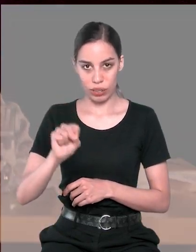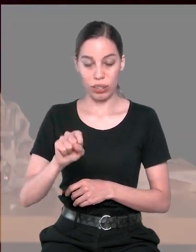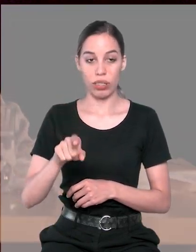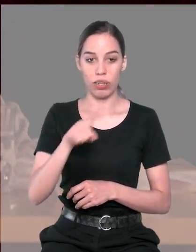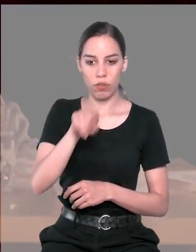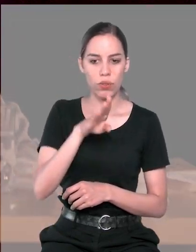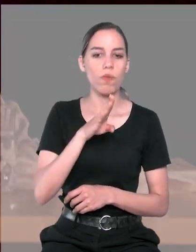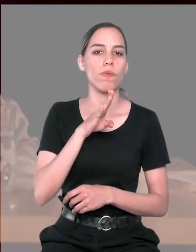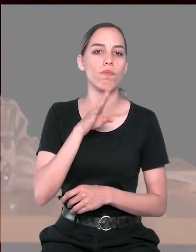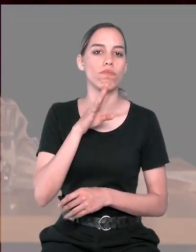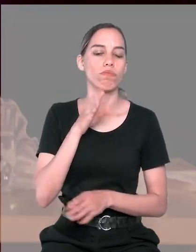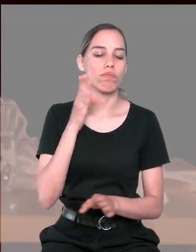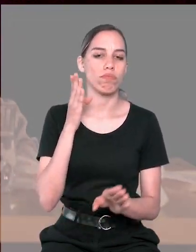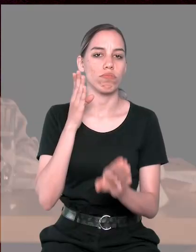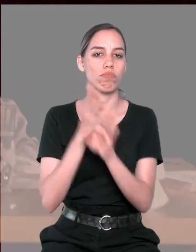vocês vão encontrar